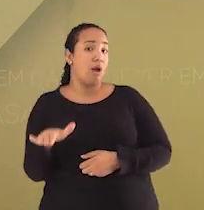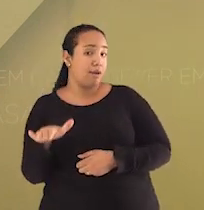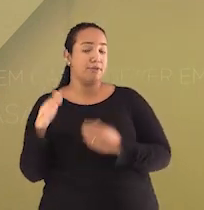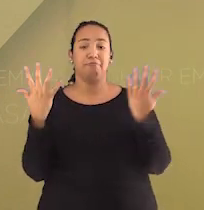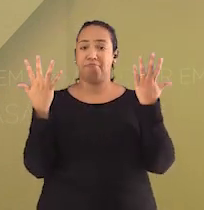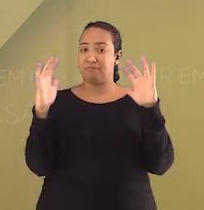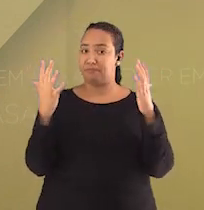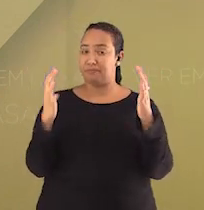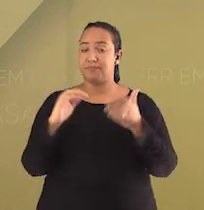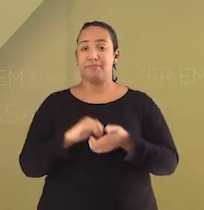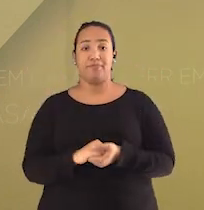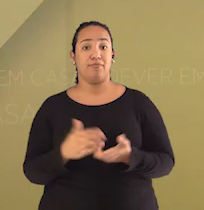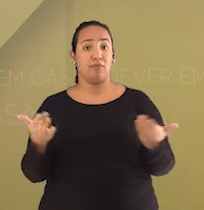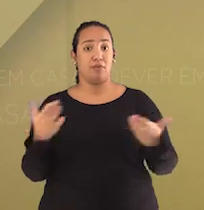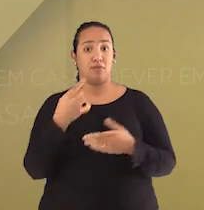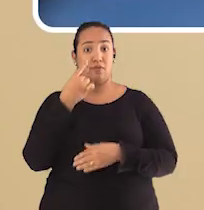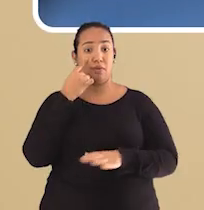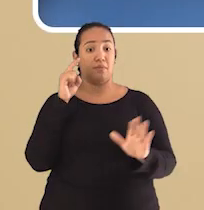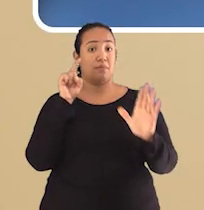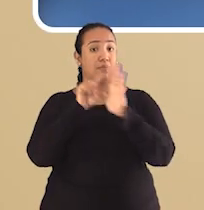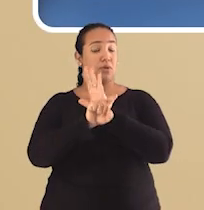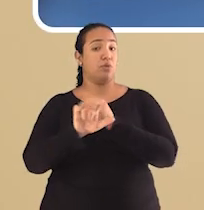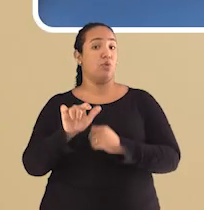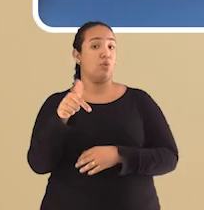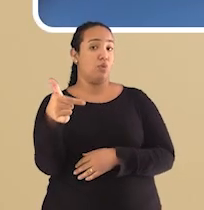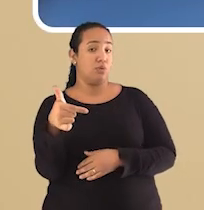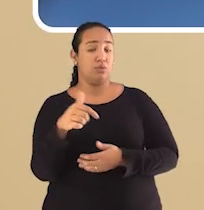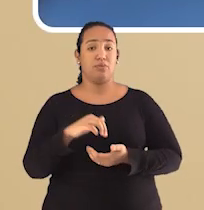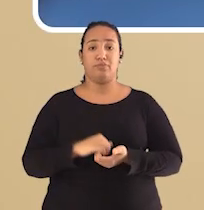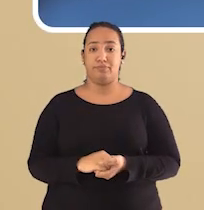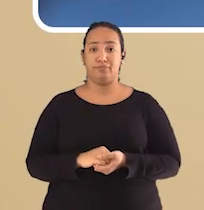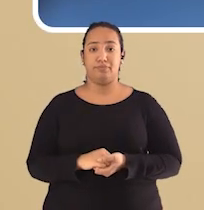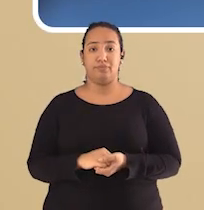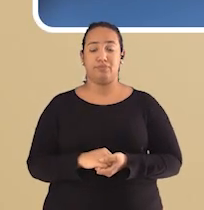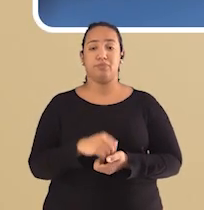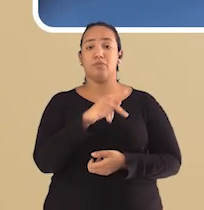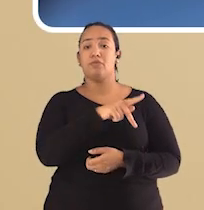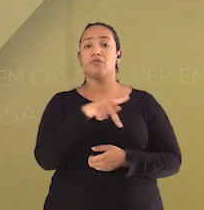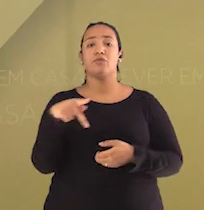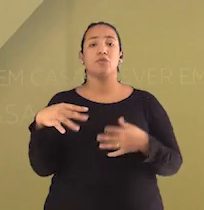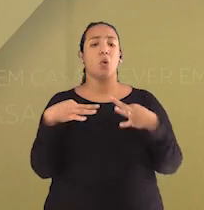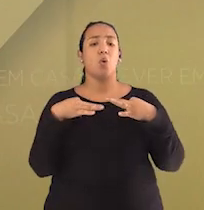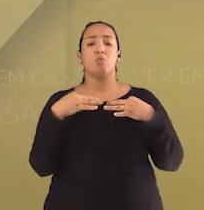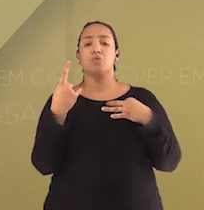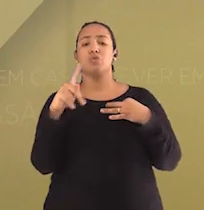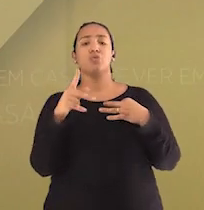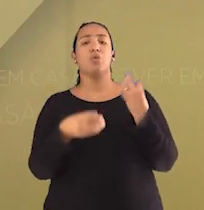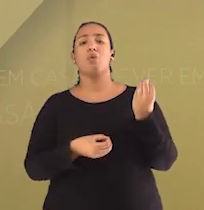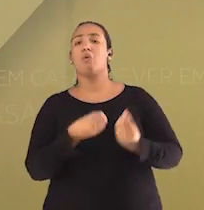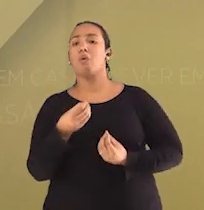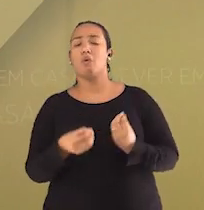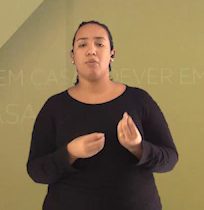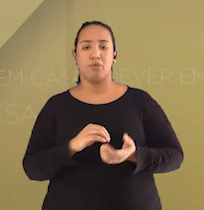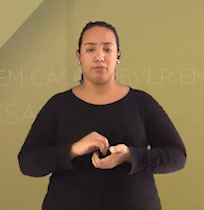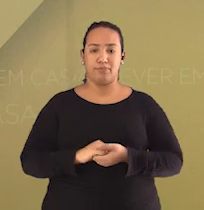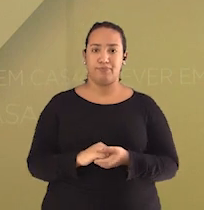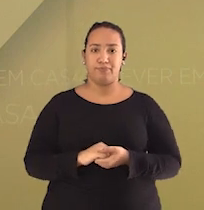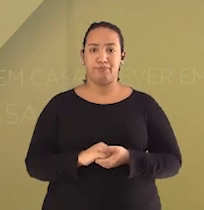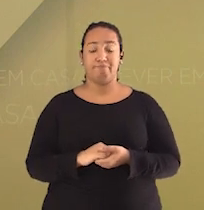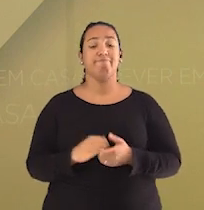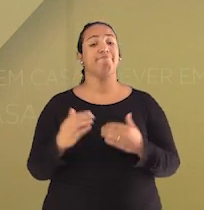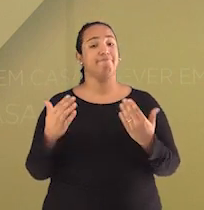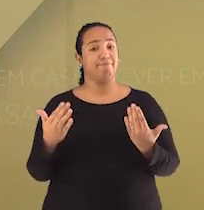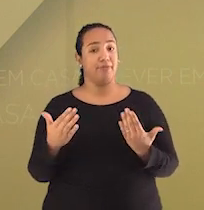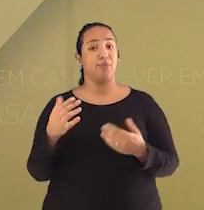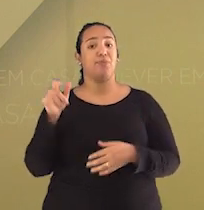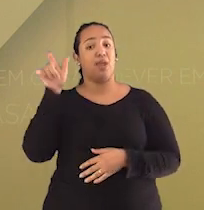Agora vamos ver outra pergunta. What are you wearing? Ele perguntou sobre minhas